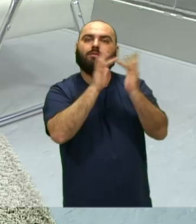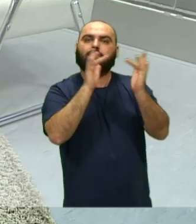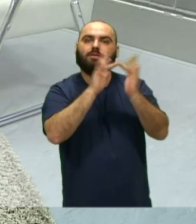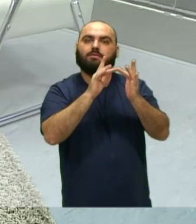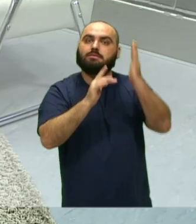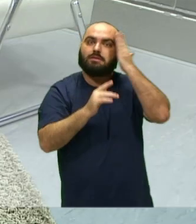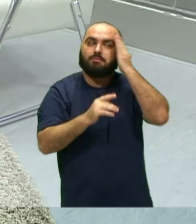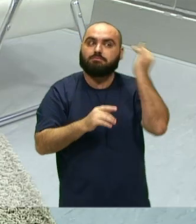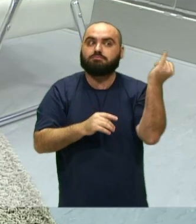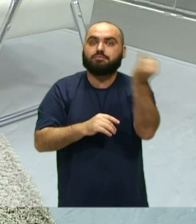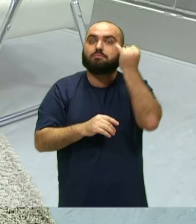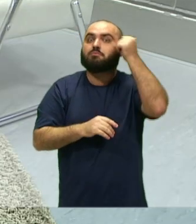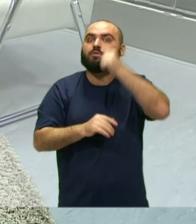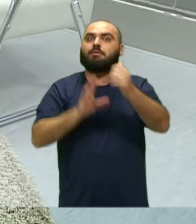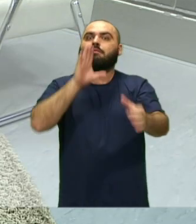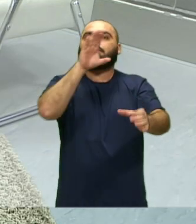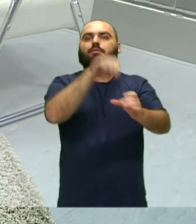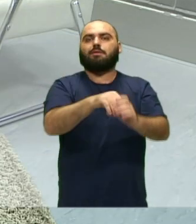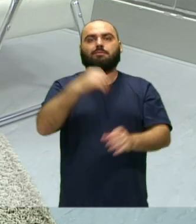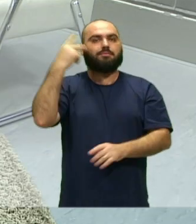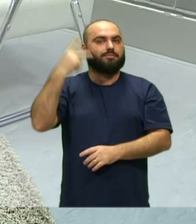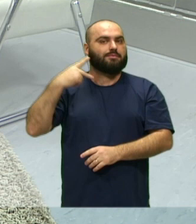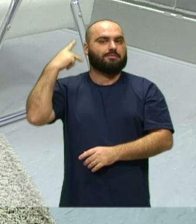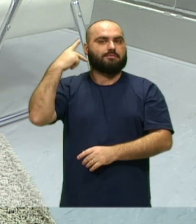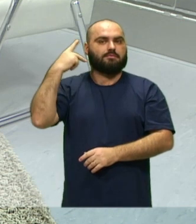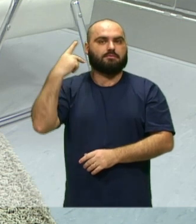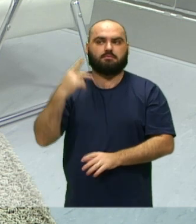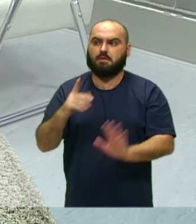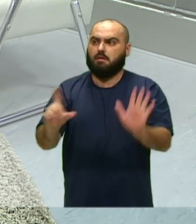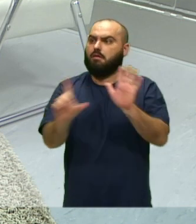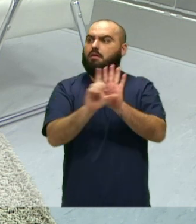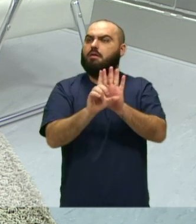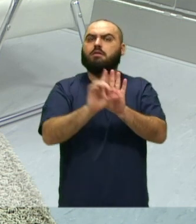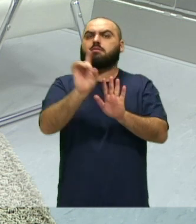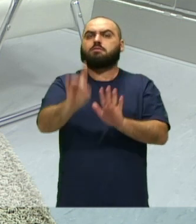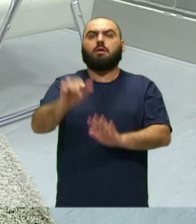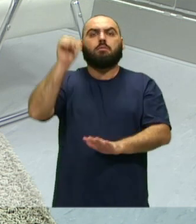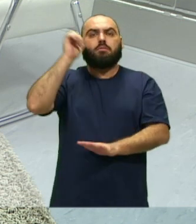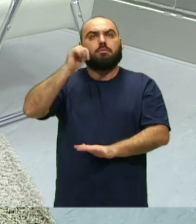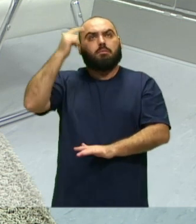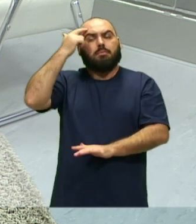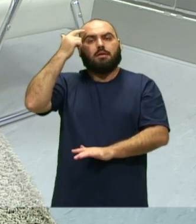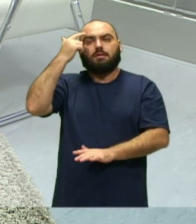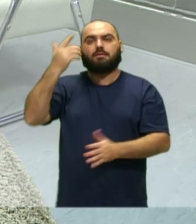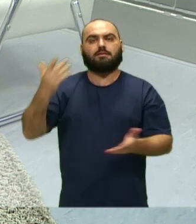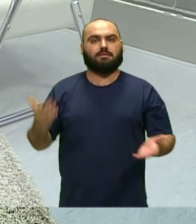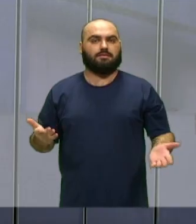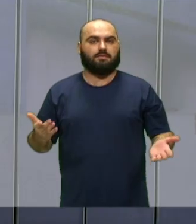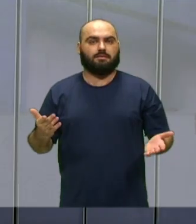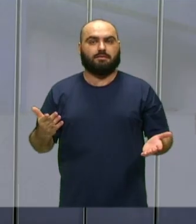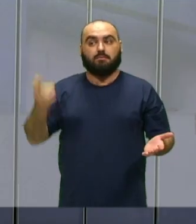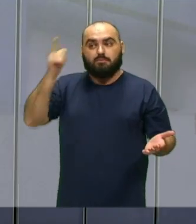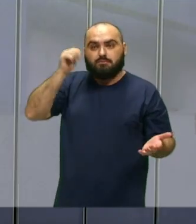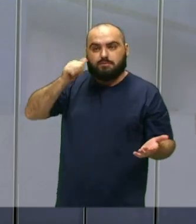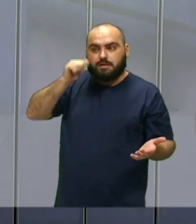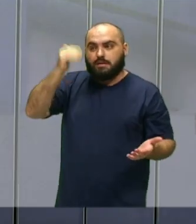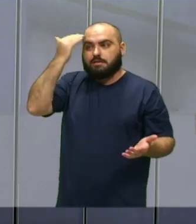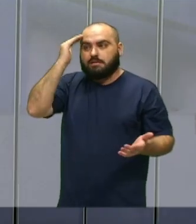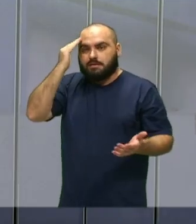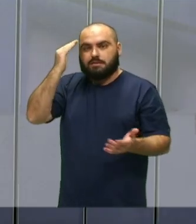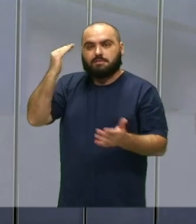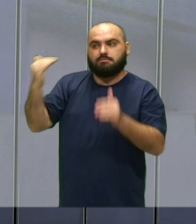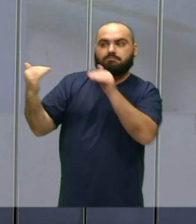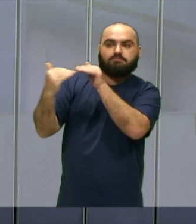política. Leis que só uma mulher podia pensar em fazer, leis que entendem as dificuldades do